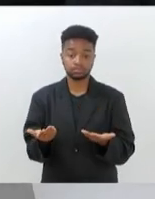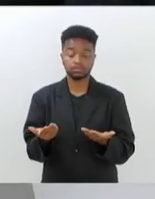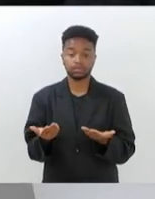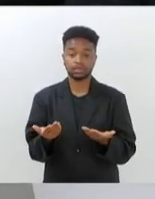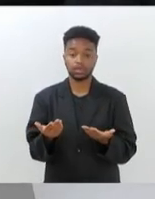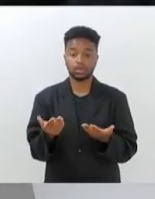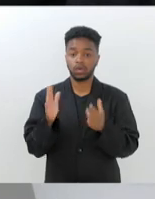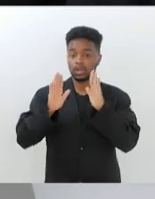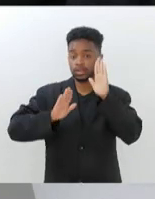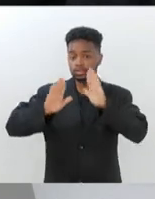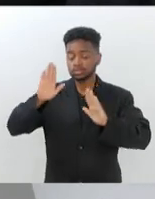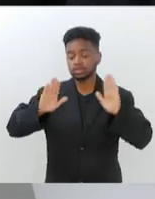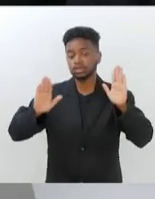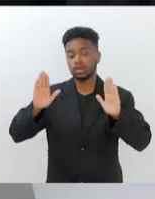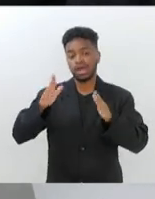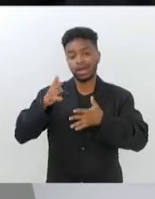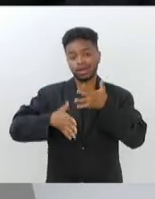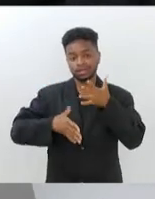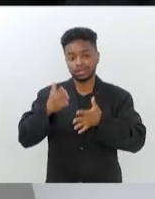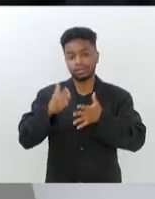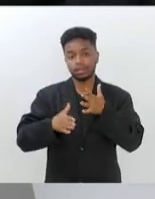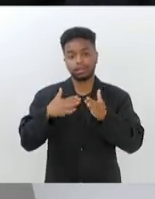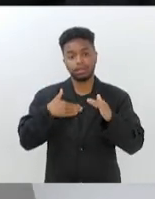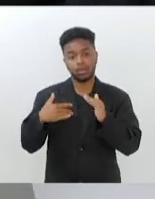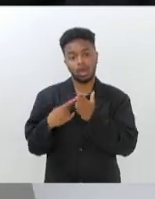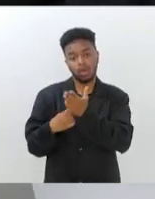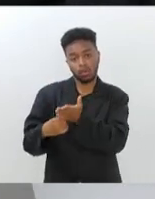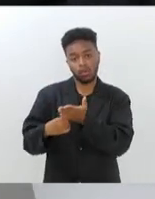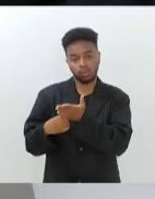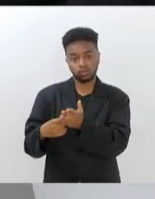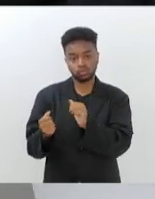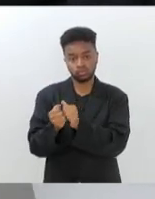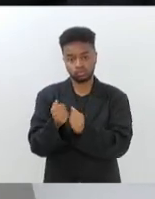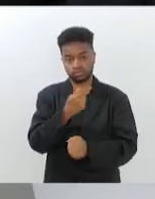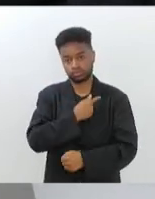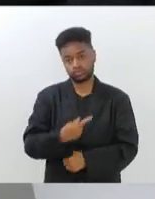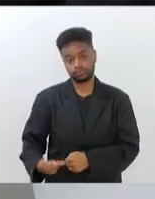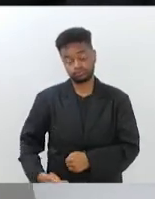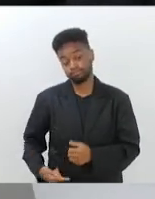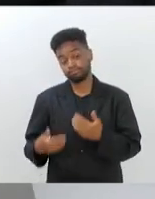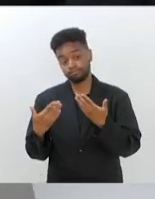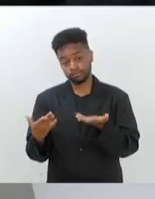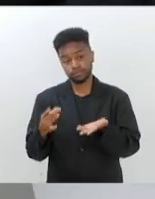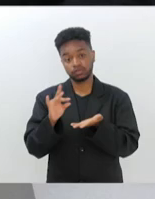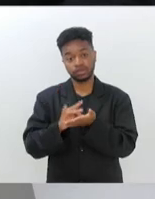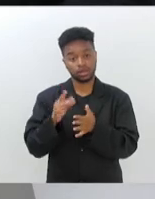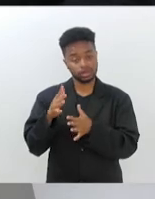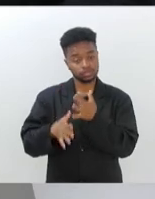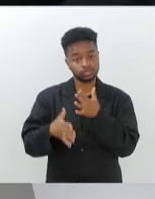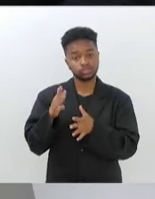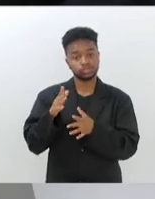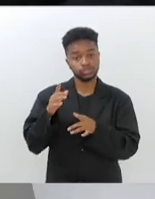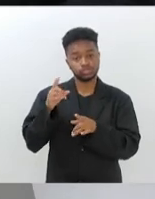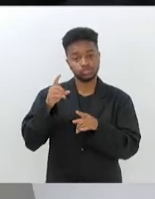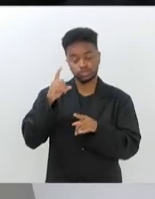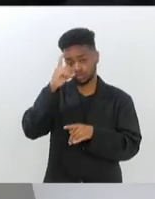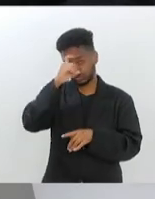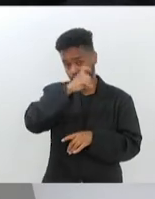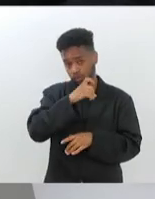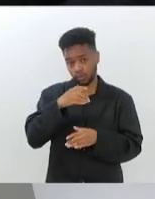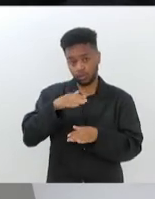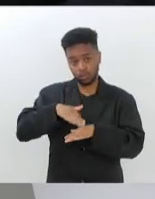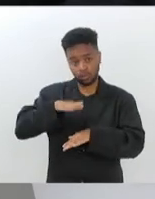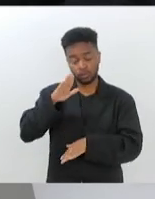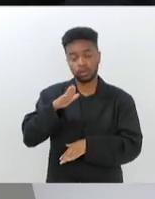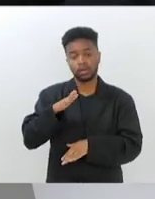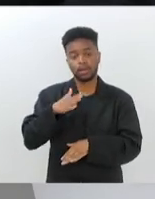essa licitação ela vai atrapalhar o meu acordo que eu tenho com o governo Então vai dificultar ainda mais o meu trato então ele